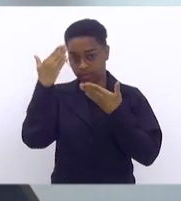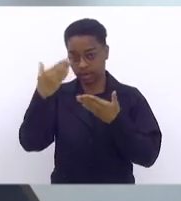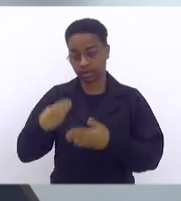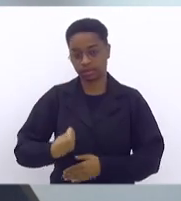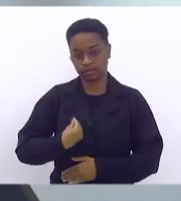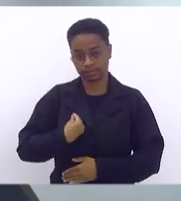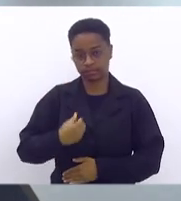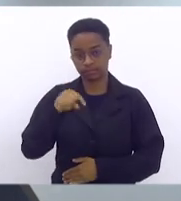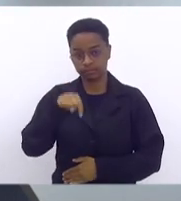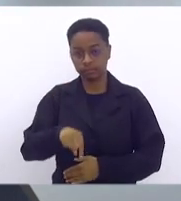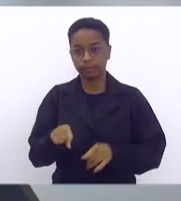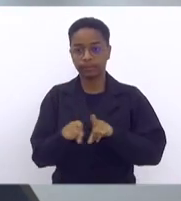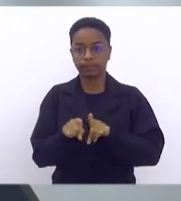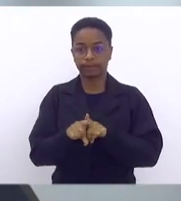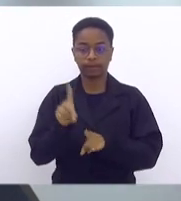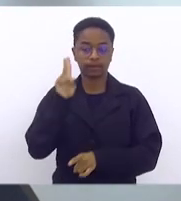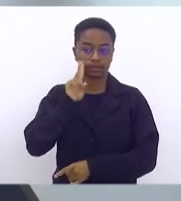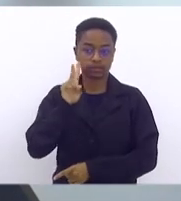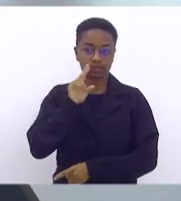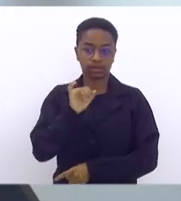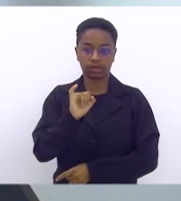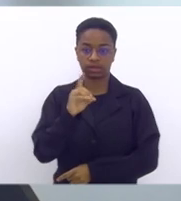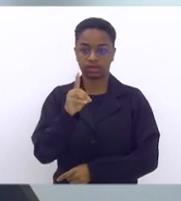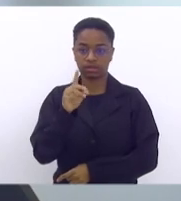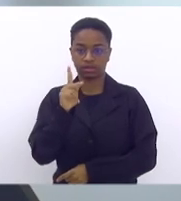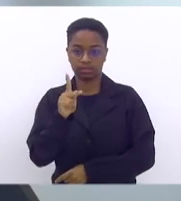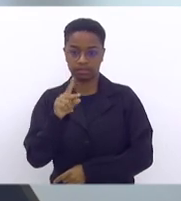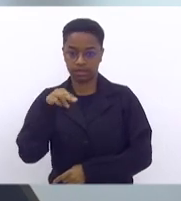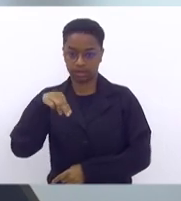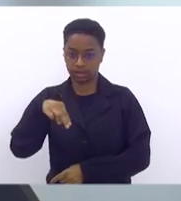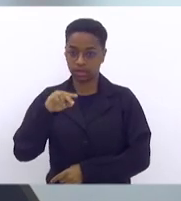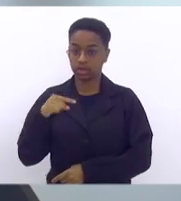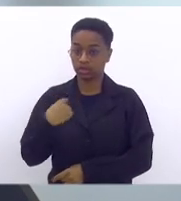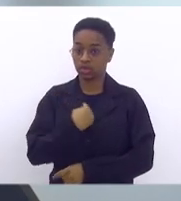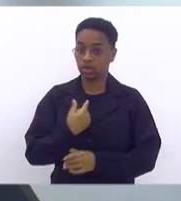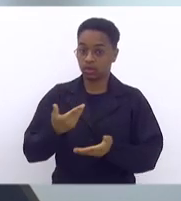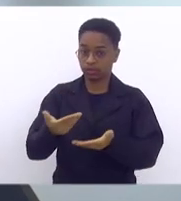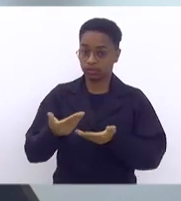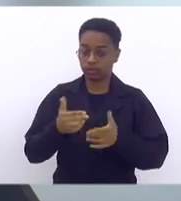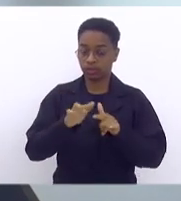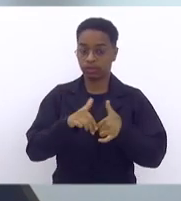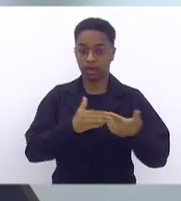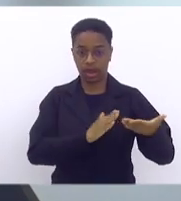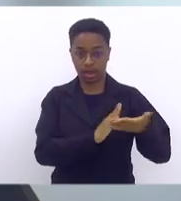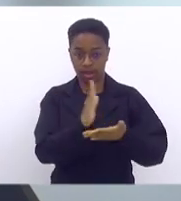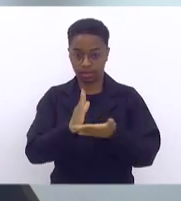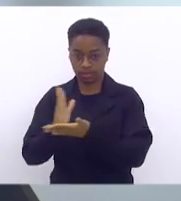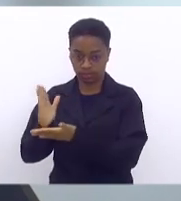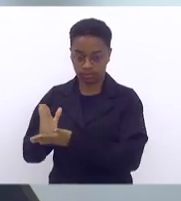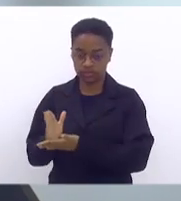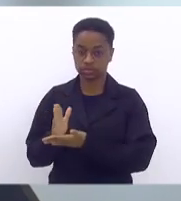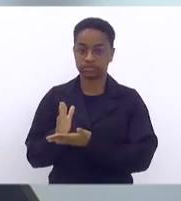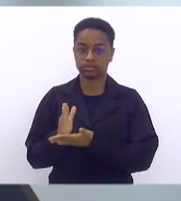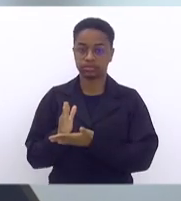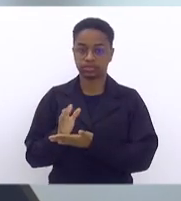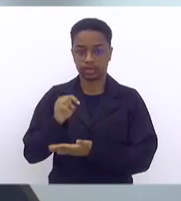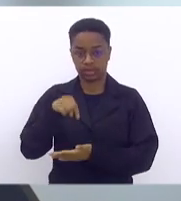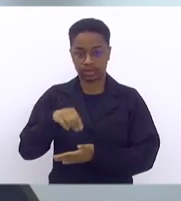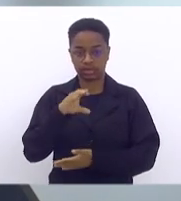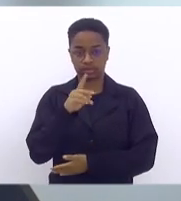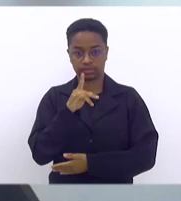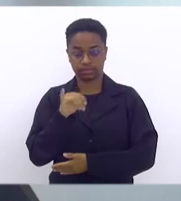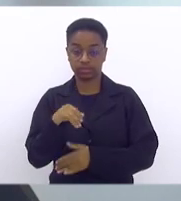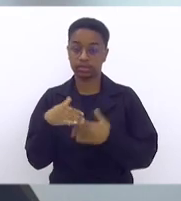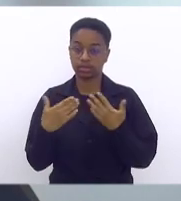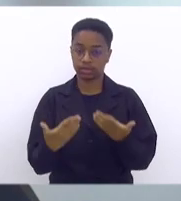presença. Lembrar aqui que o IDPN foi convidado a partir da aprovação desta CPI. Então, sem dúvida nenhuma, a